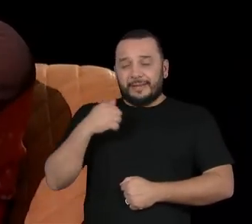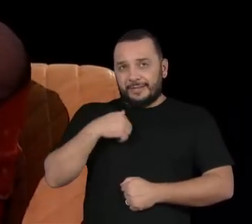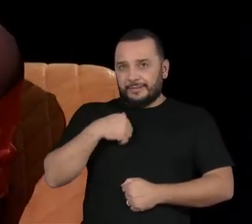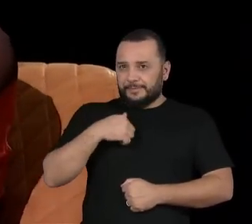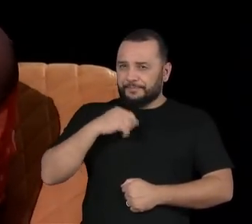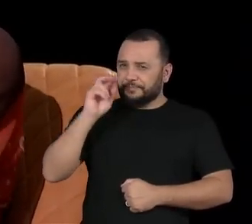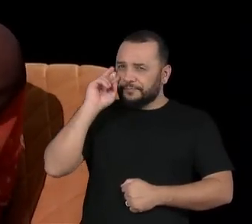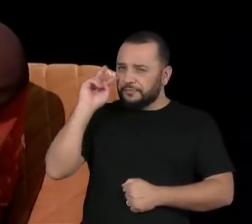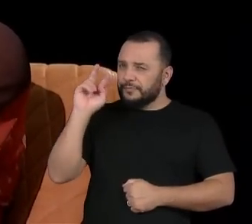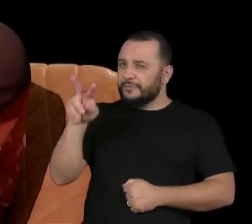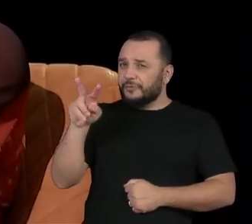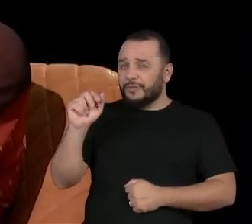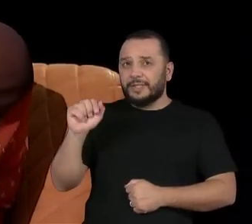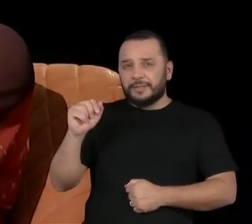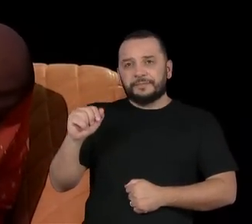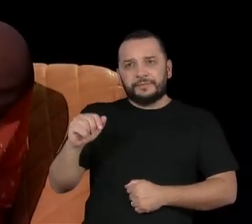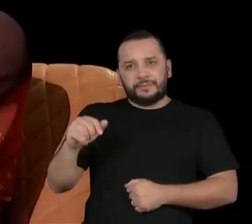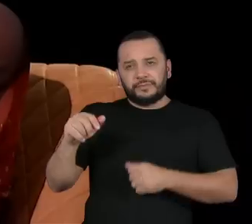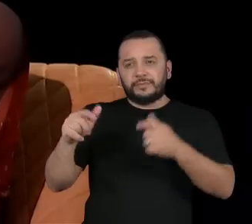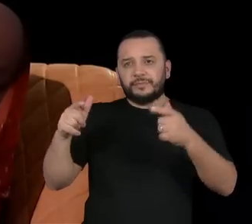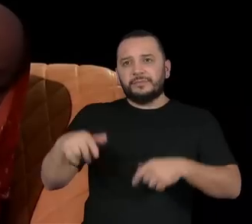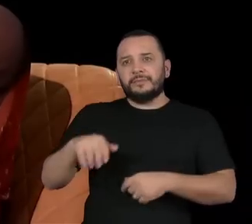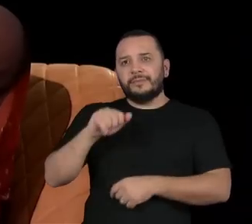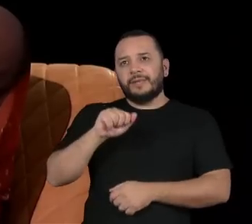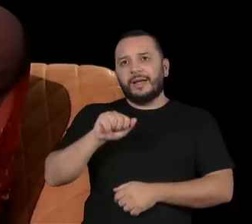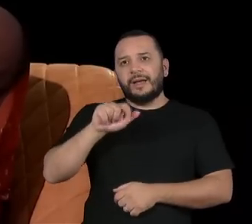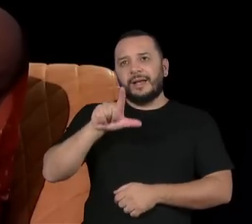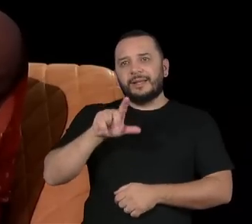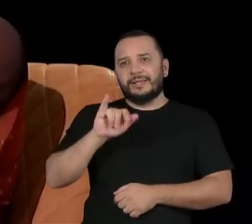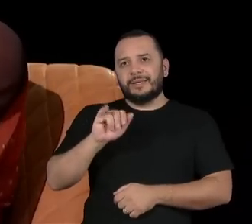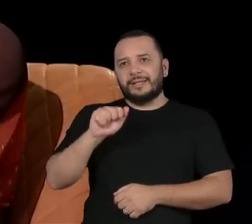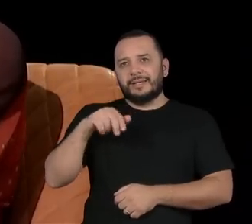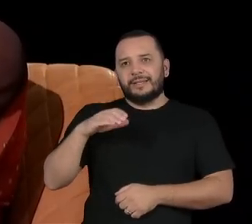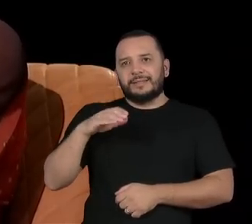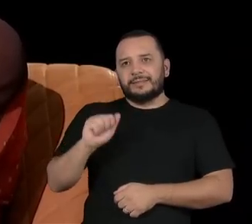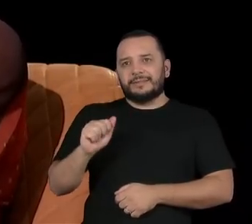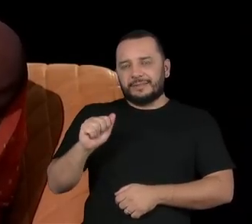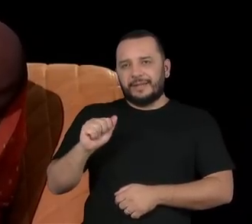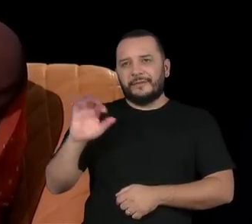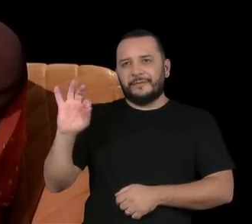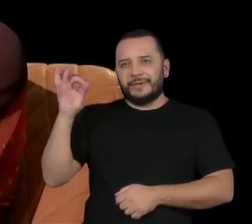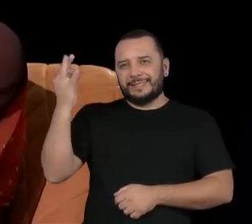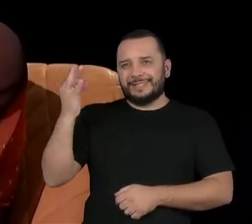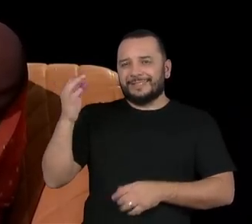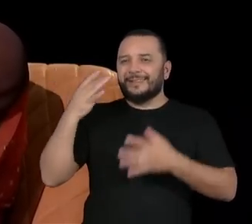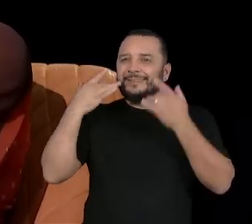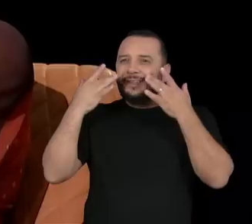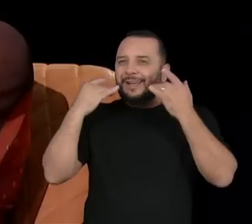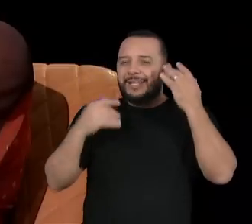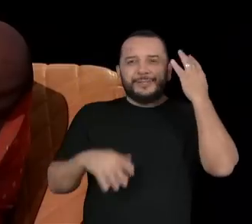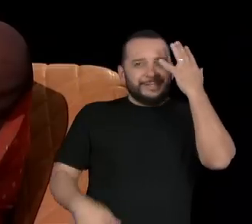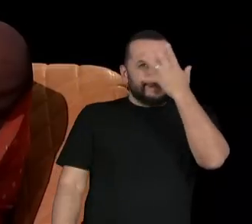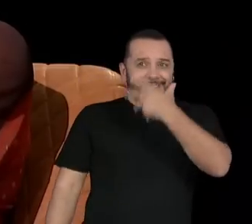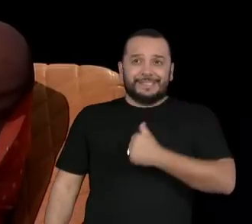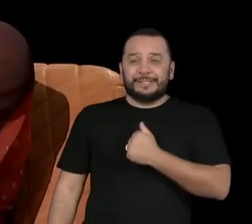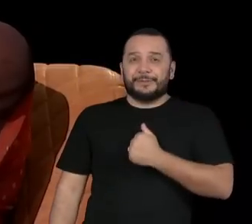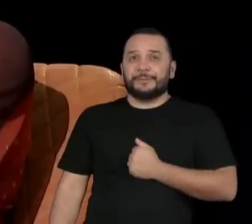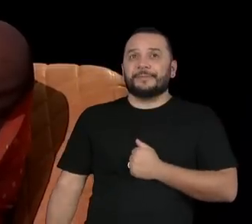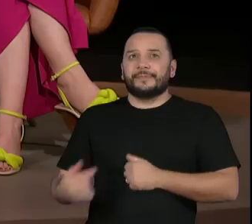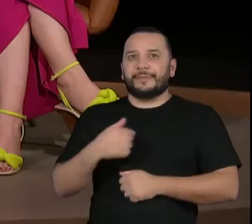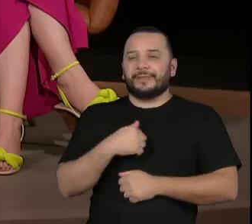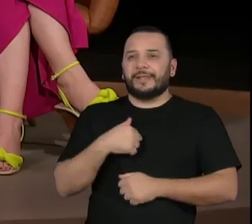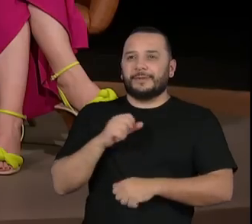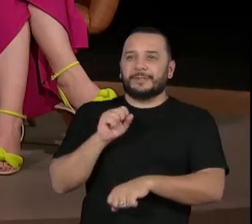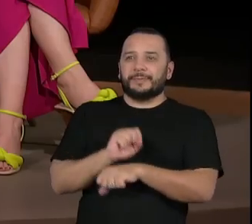lá da Aliança Francesa, do teatro, que era uma lindeza de teatro. Eu ficava esperando na praça,